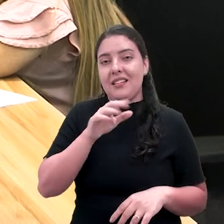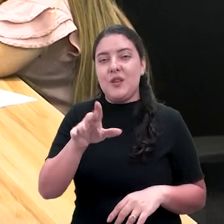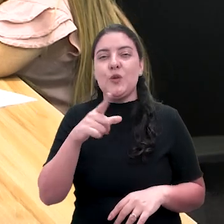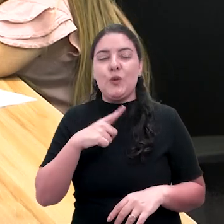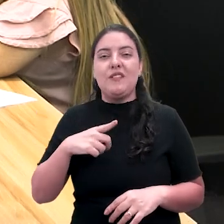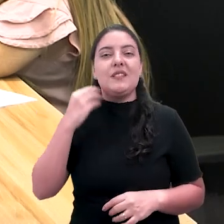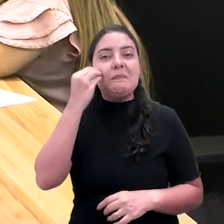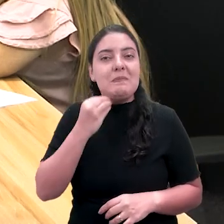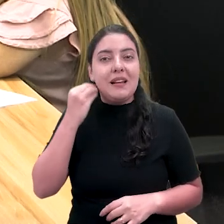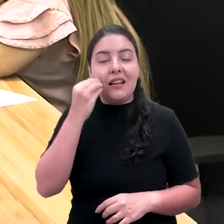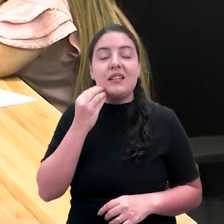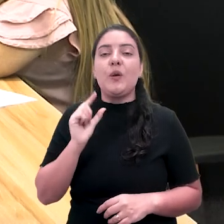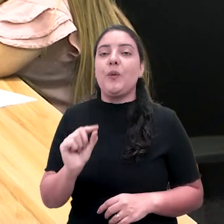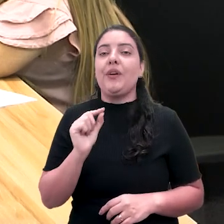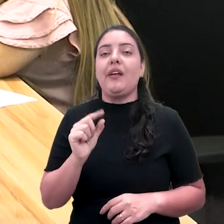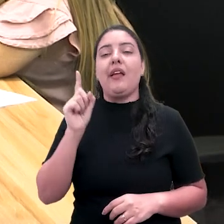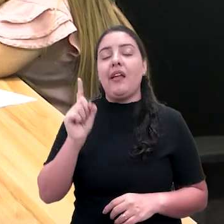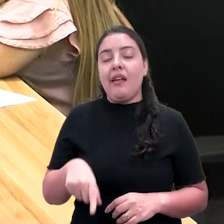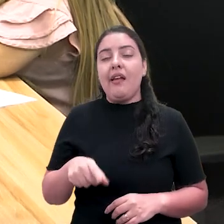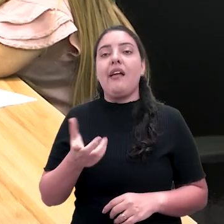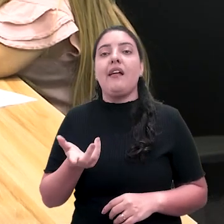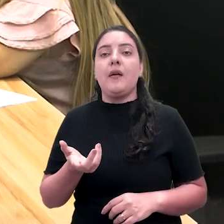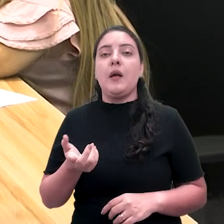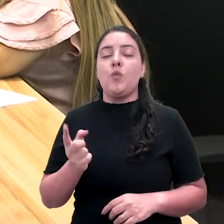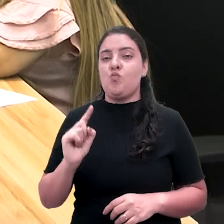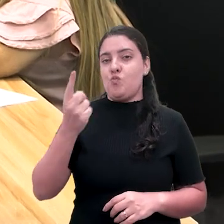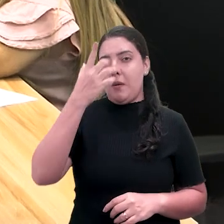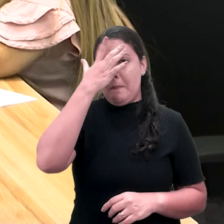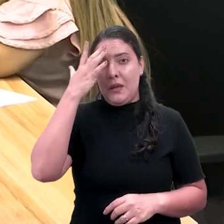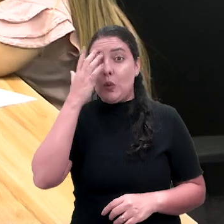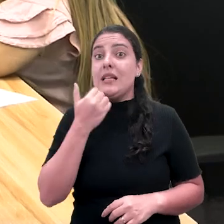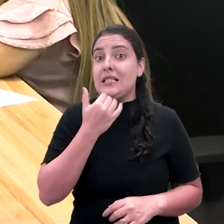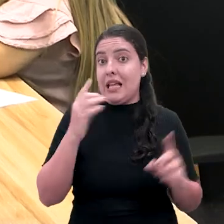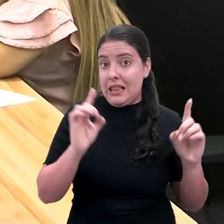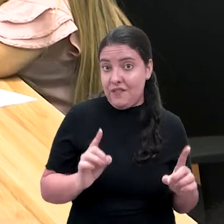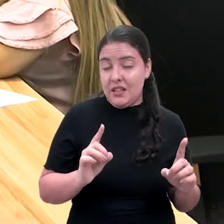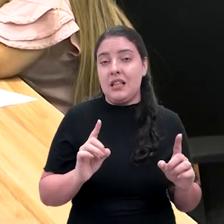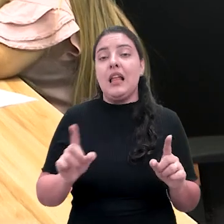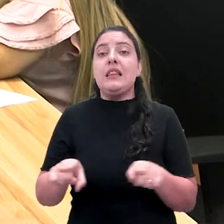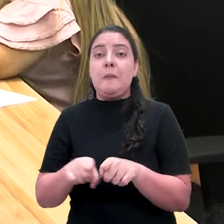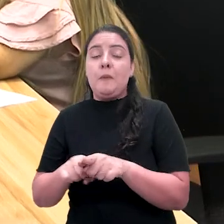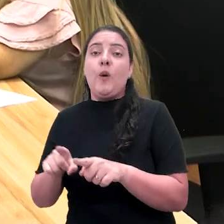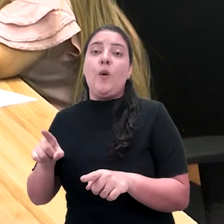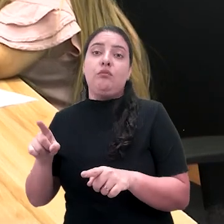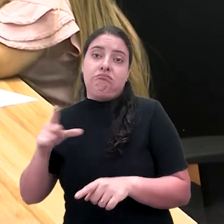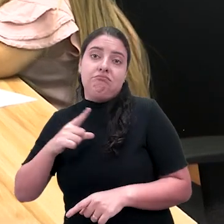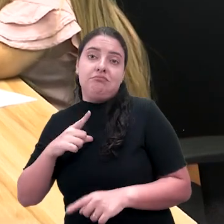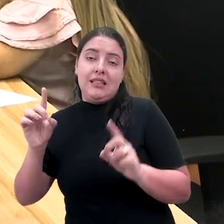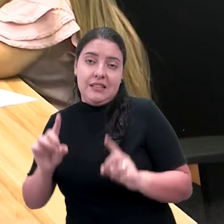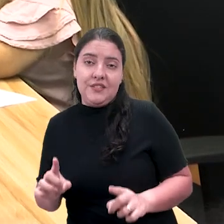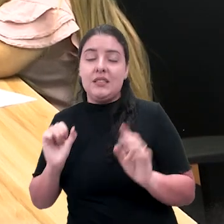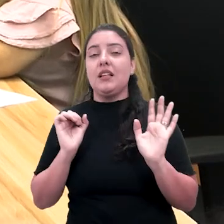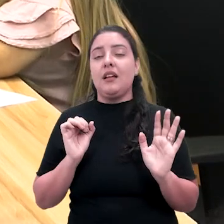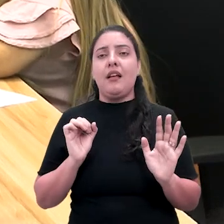você teve a experiência de ser uma pessoa sem deficiência e com. E isso não só na sua vida no relacionamento,